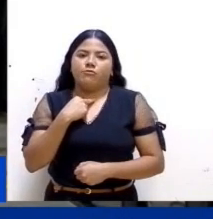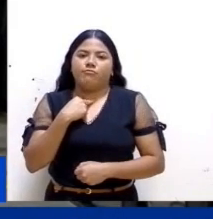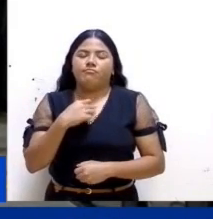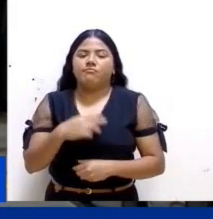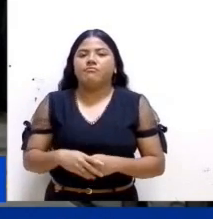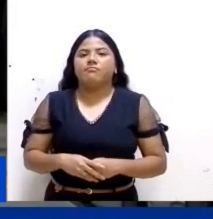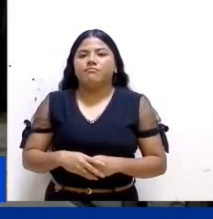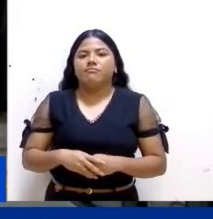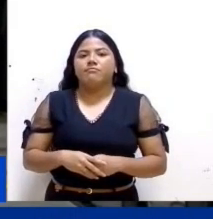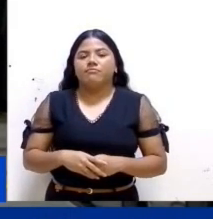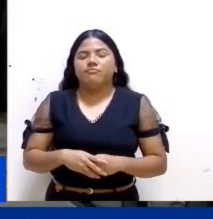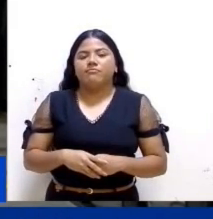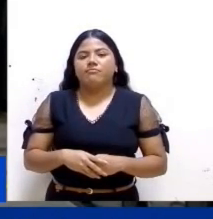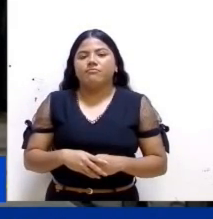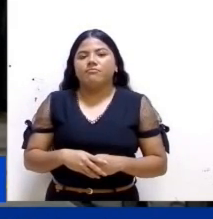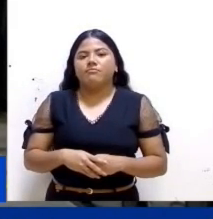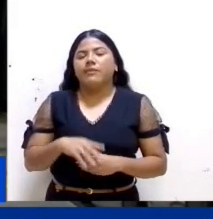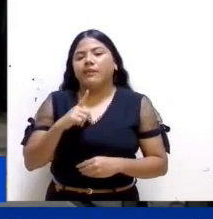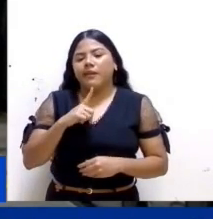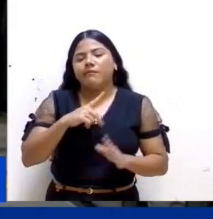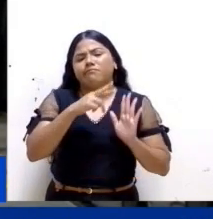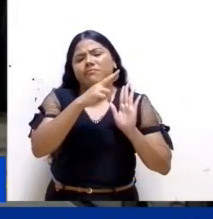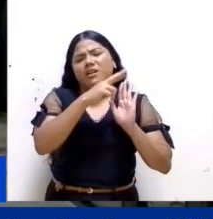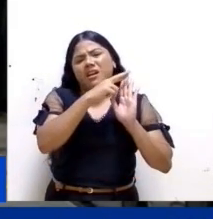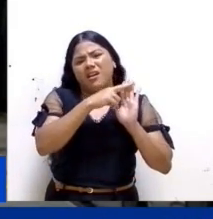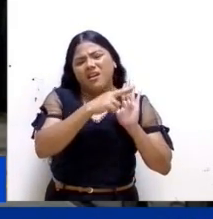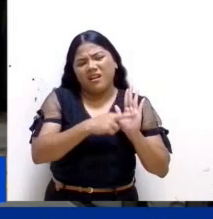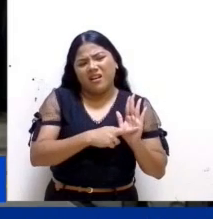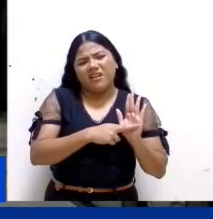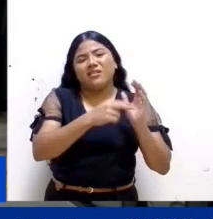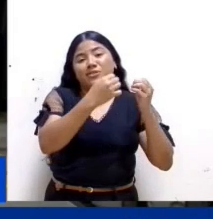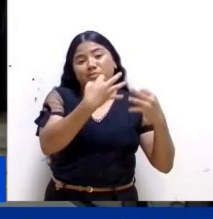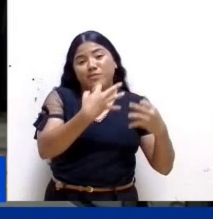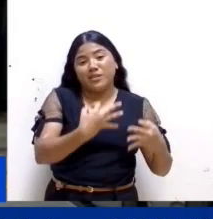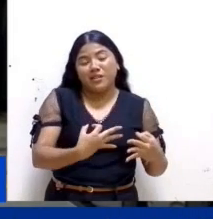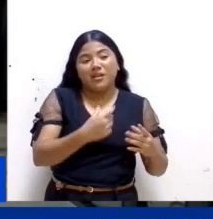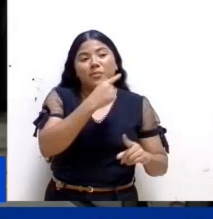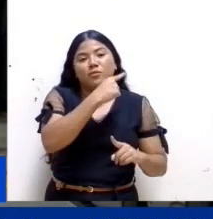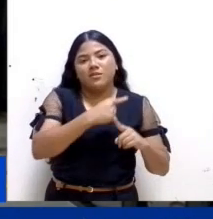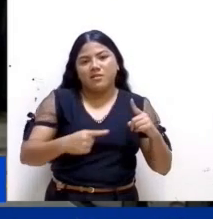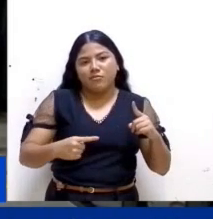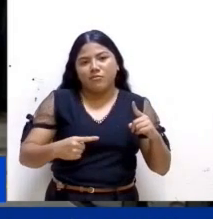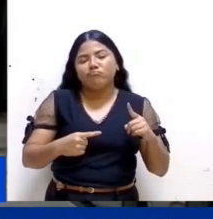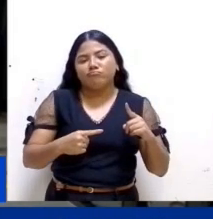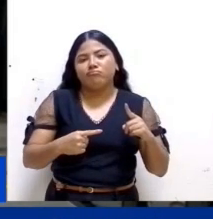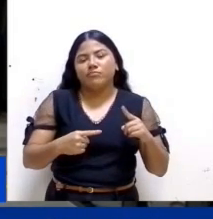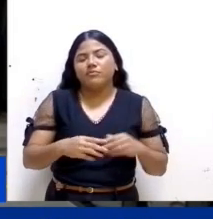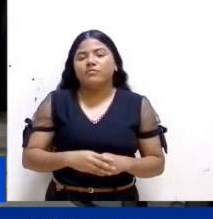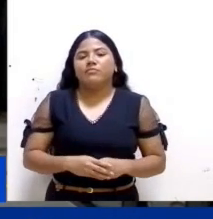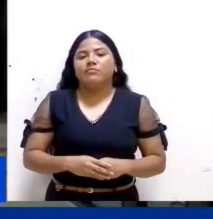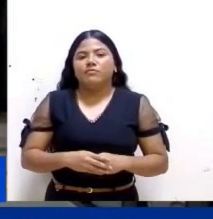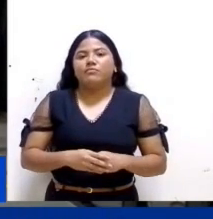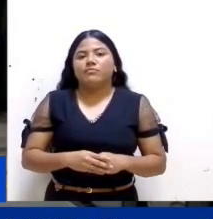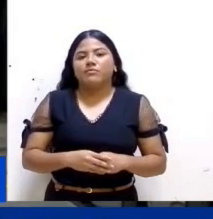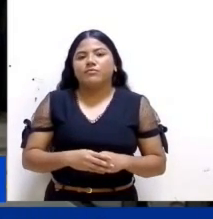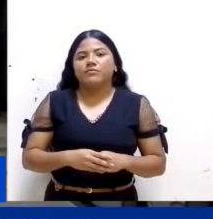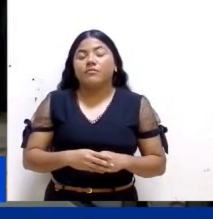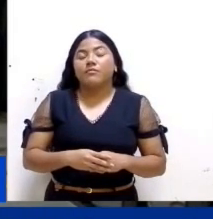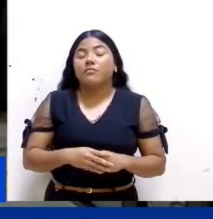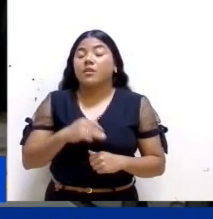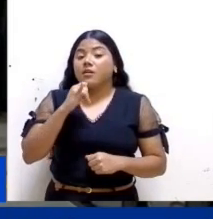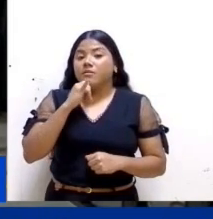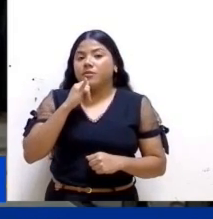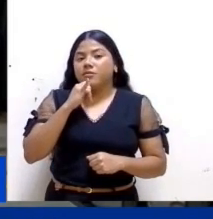vou casar com fulano, não tem meu sangue. Também não pode, porque é irmão. Certo? As pessoas